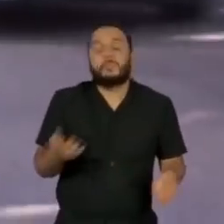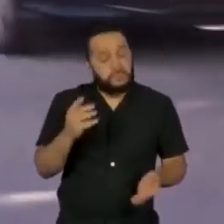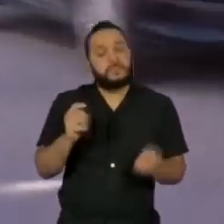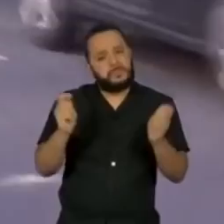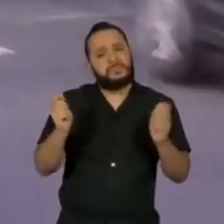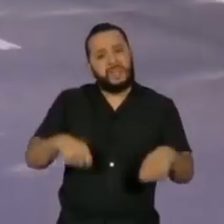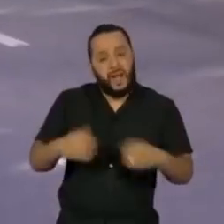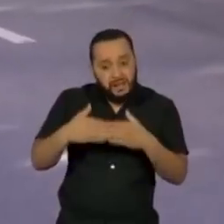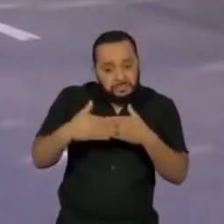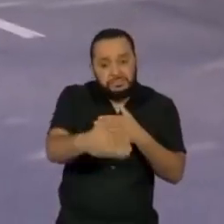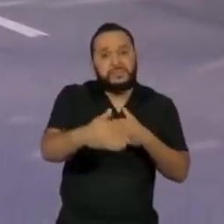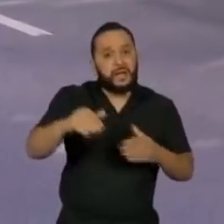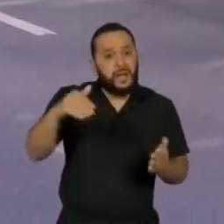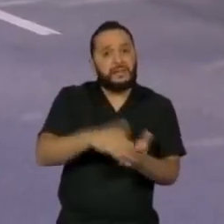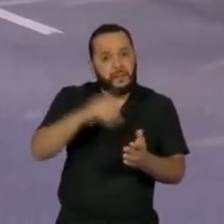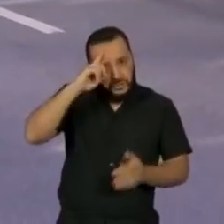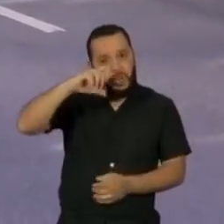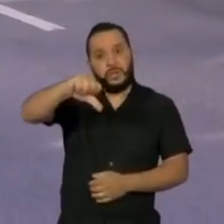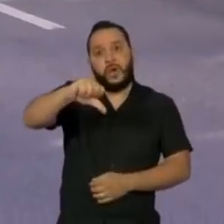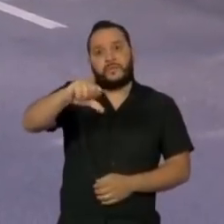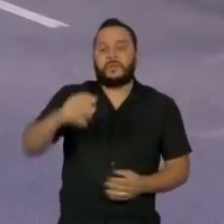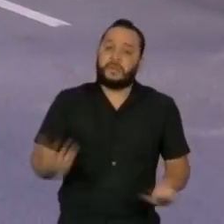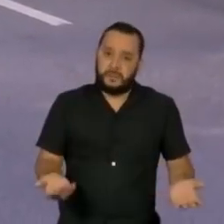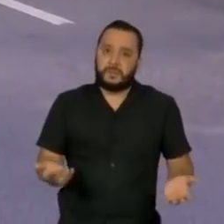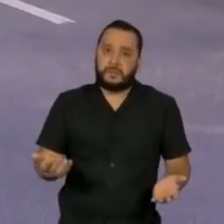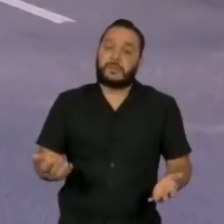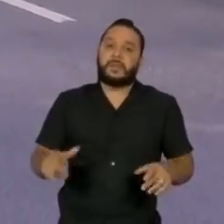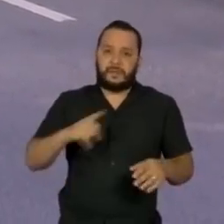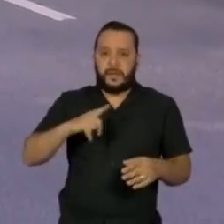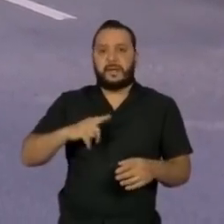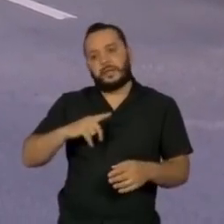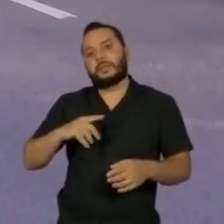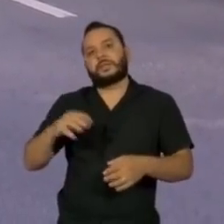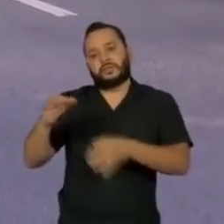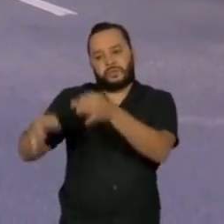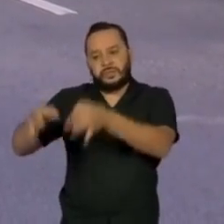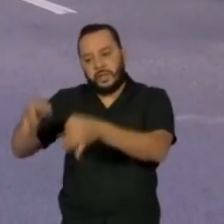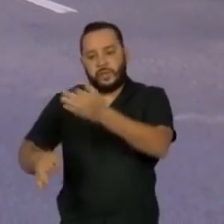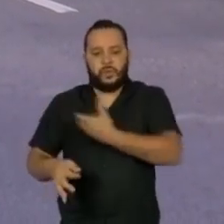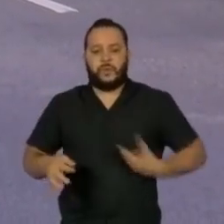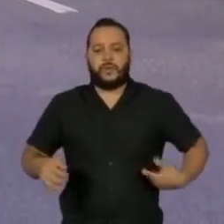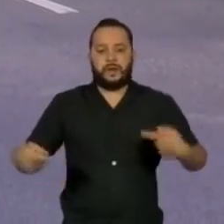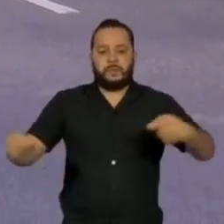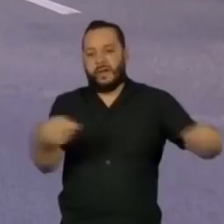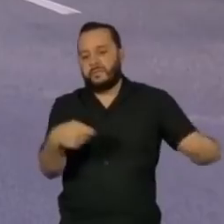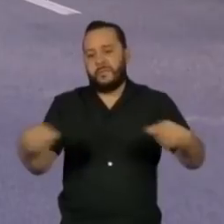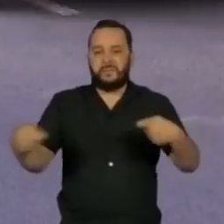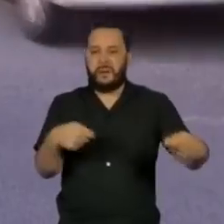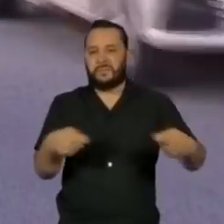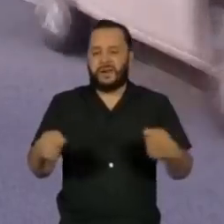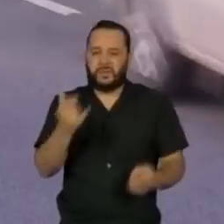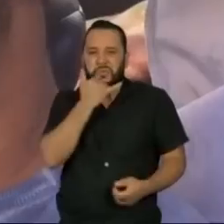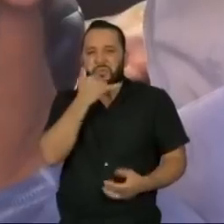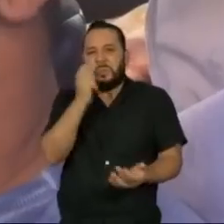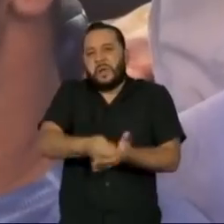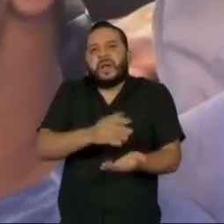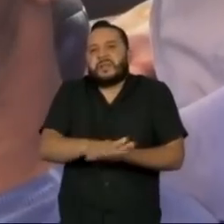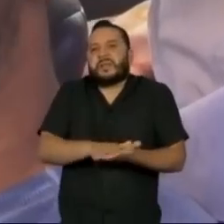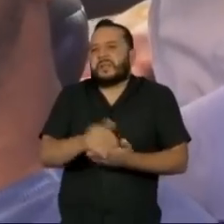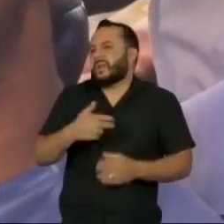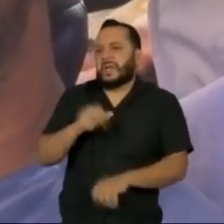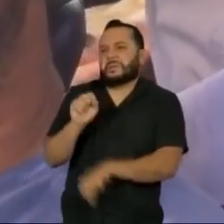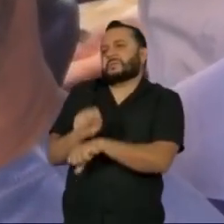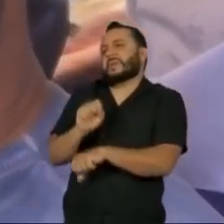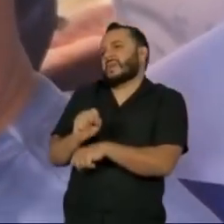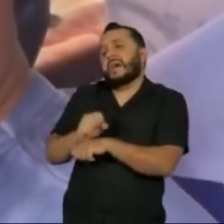ser feita até o próximo dia 9. E com a disputa entre executivo e judiciário sobre o tema, há quem considere nem pagar a taxa. Eu não vou